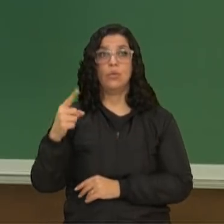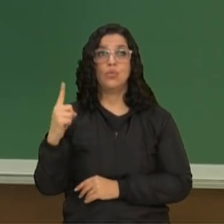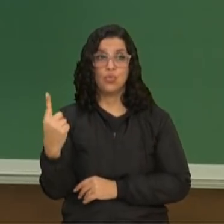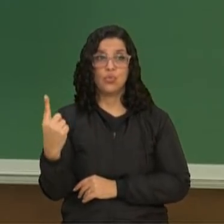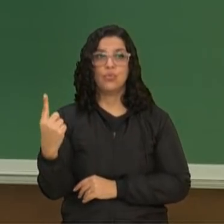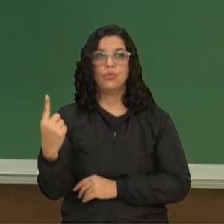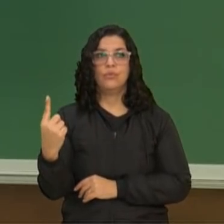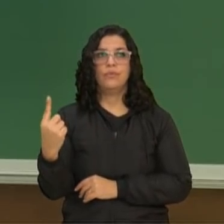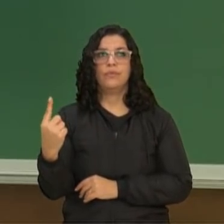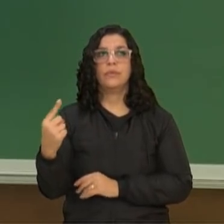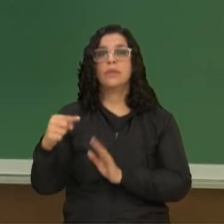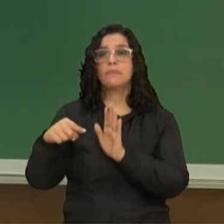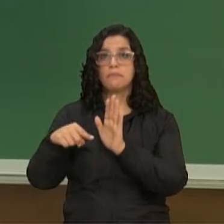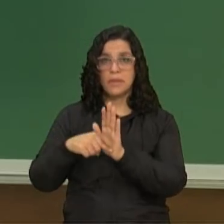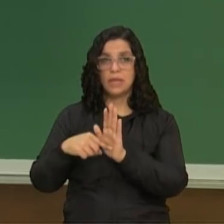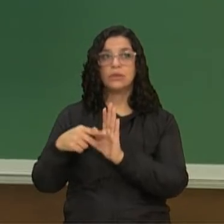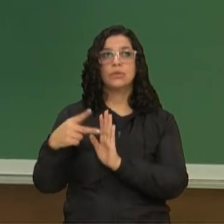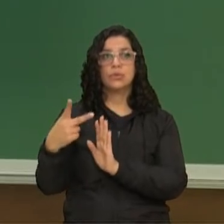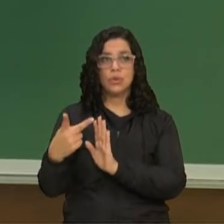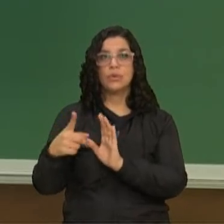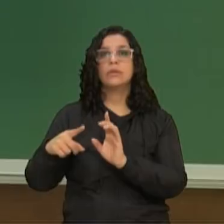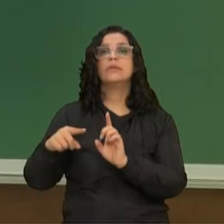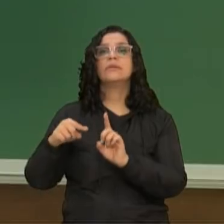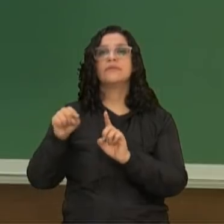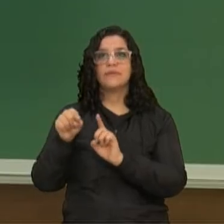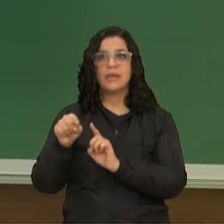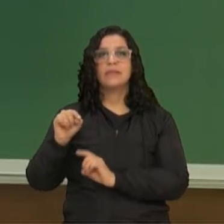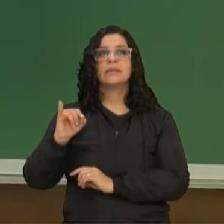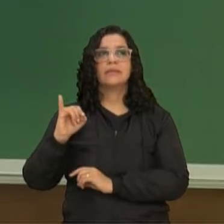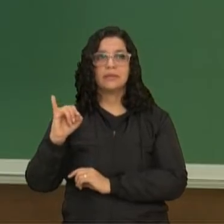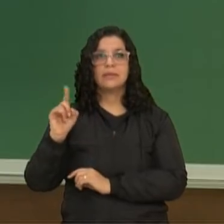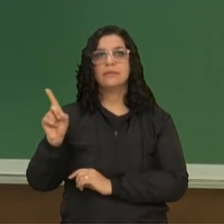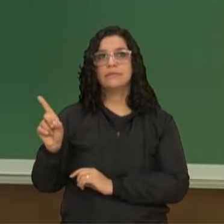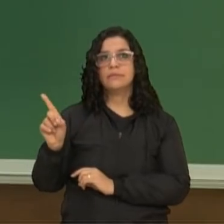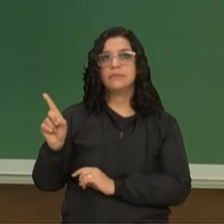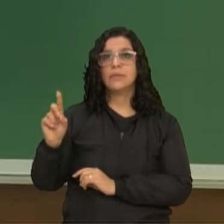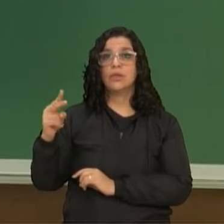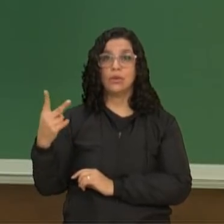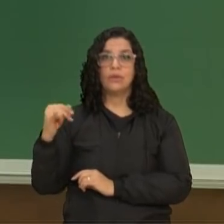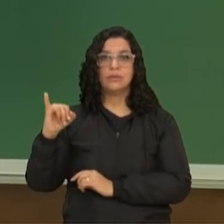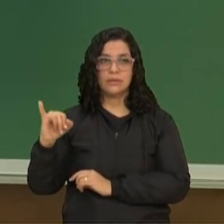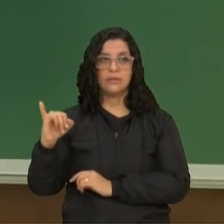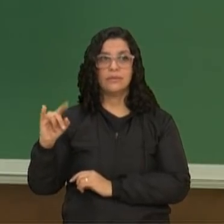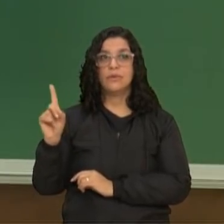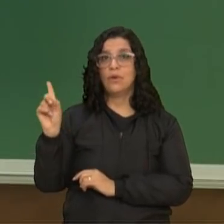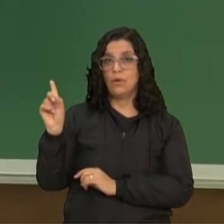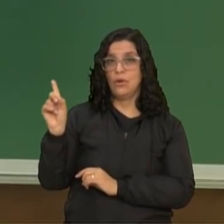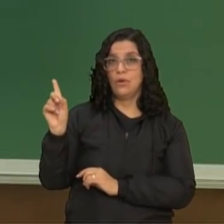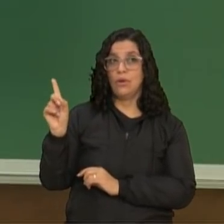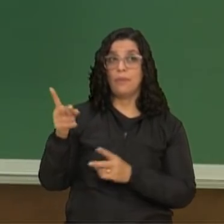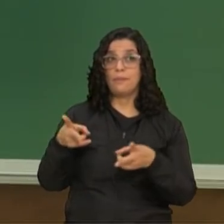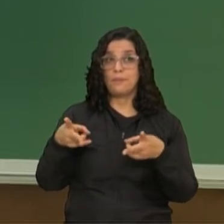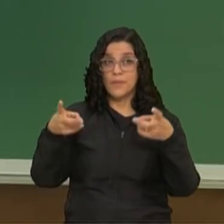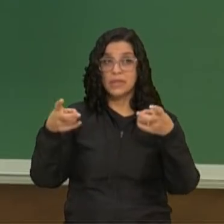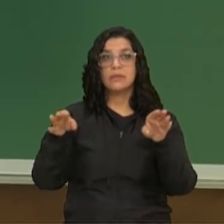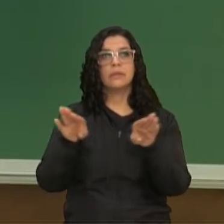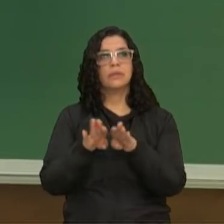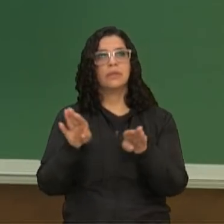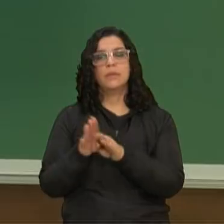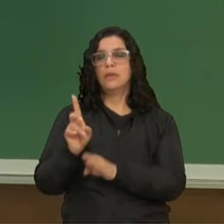1, menos 2 vezes 1 vezes i, 2i. Aqui eu faço uma observação,